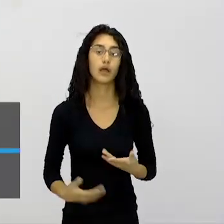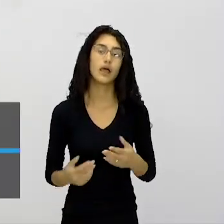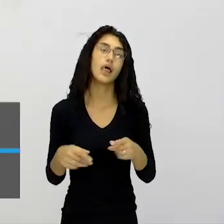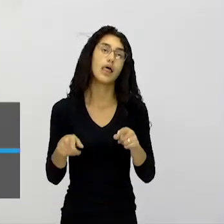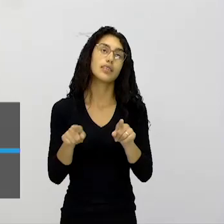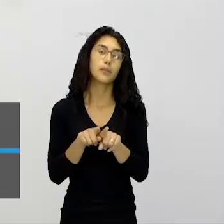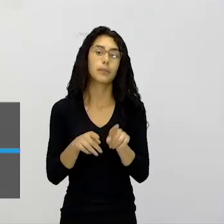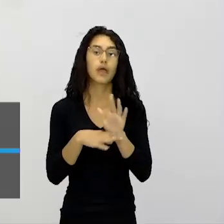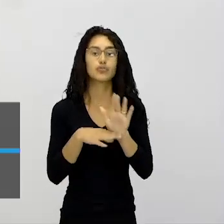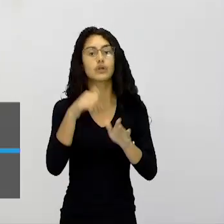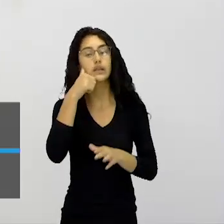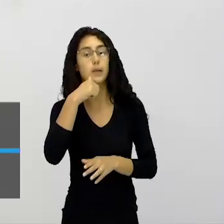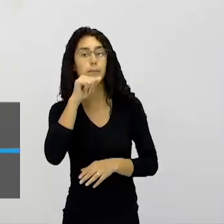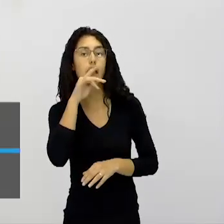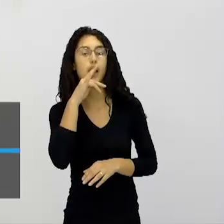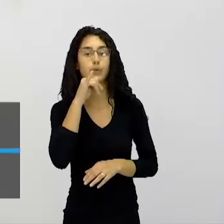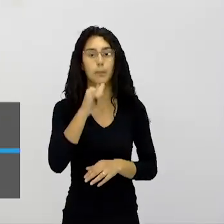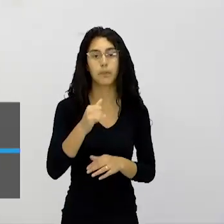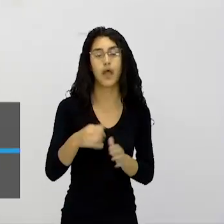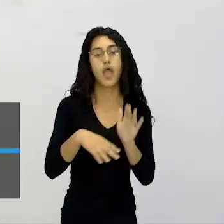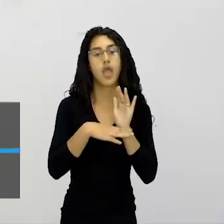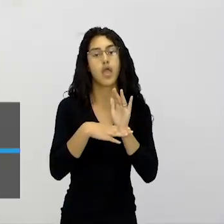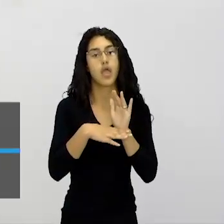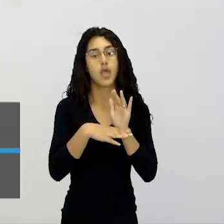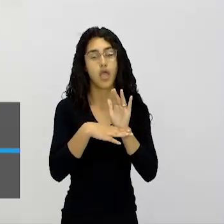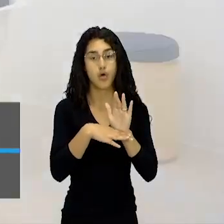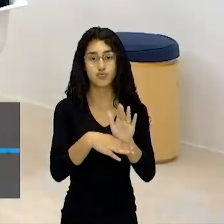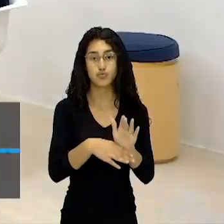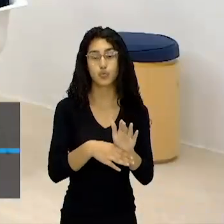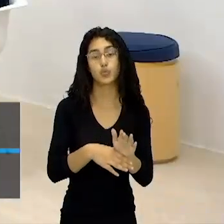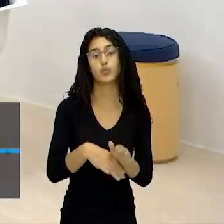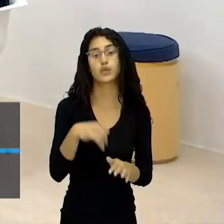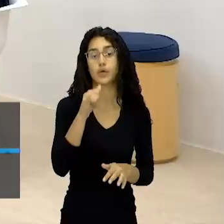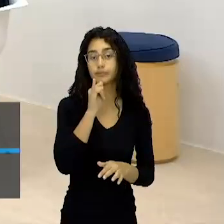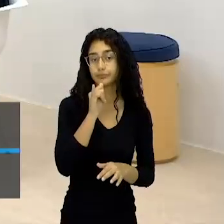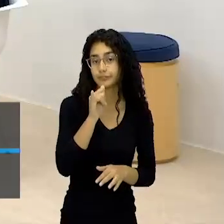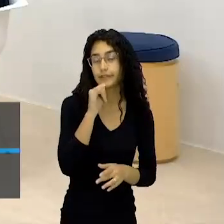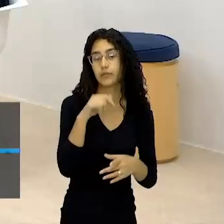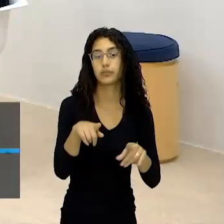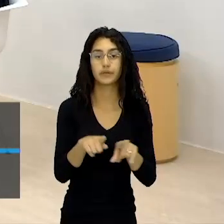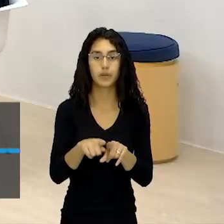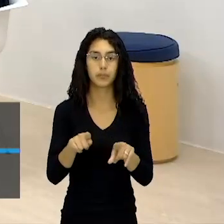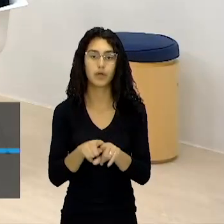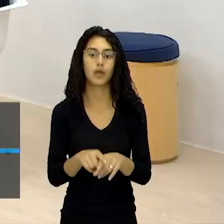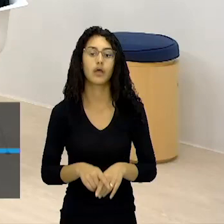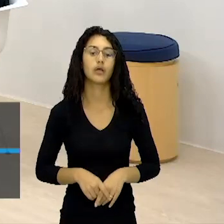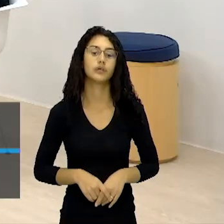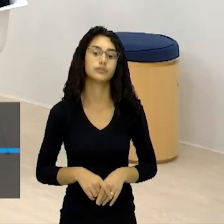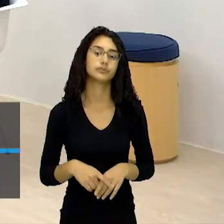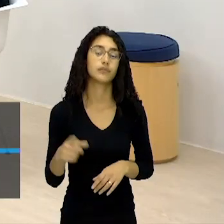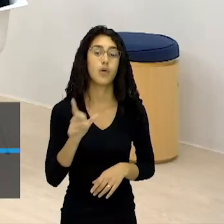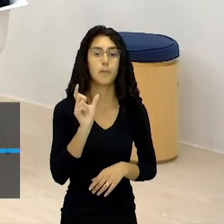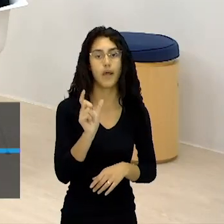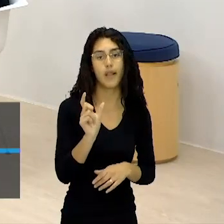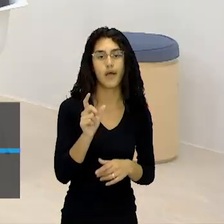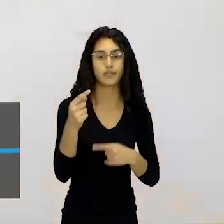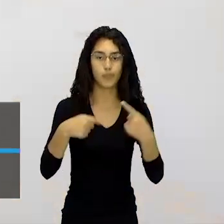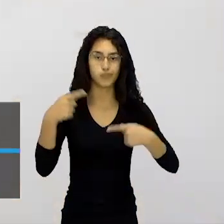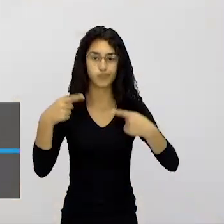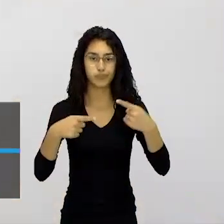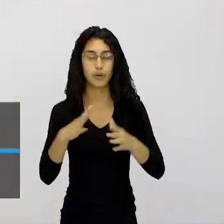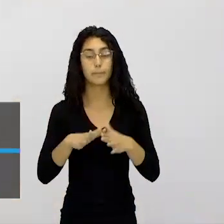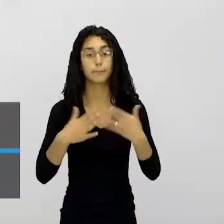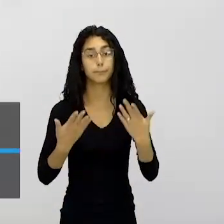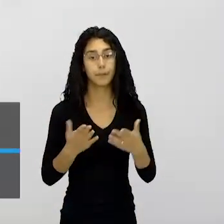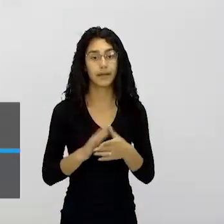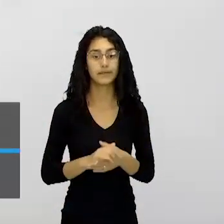pai também, que ensina o filho com o exemplo, né? E não com a palavra e não com o discurso. Mas,